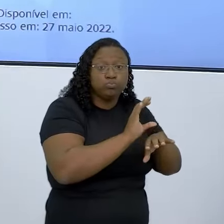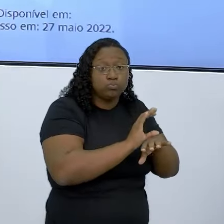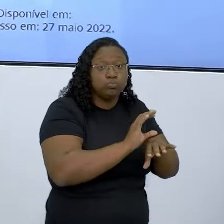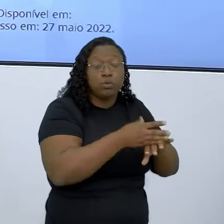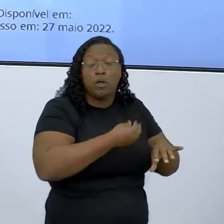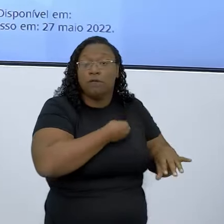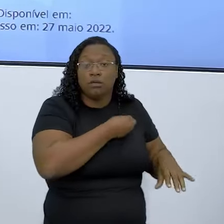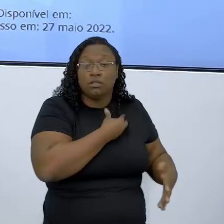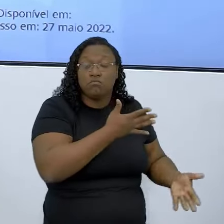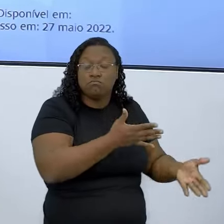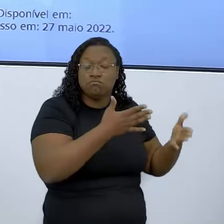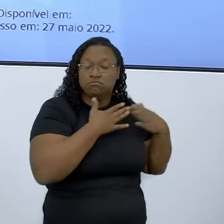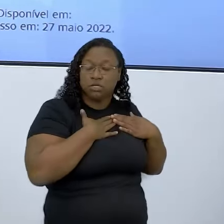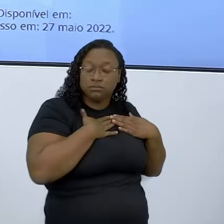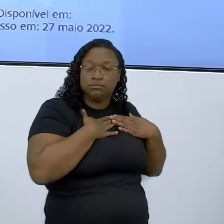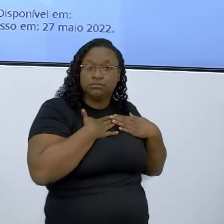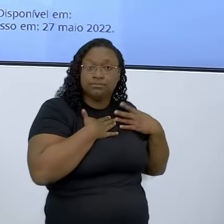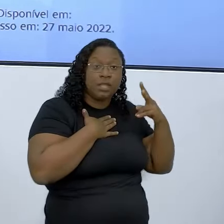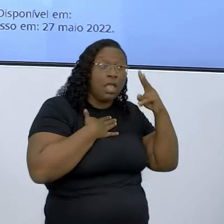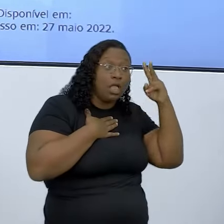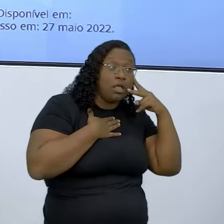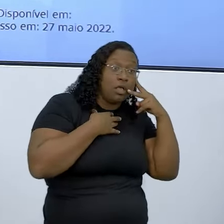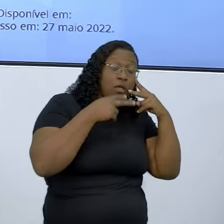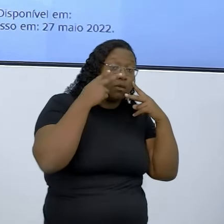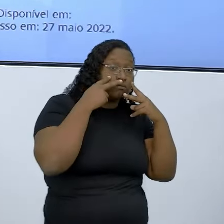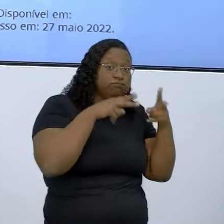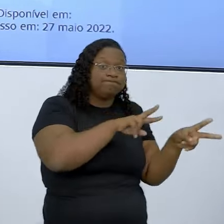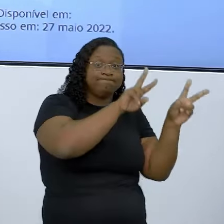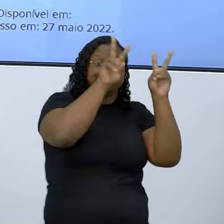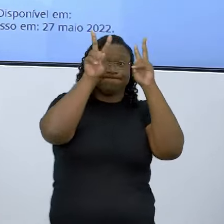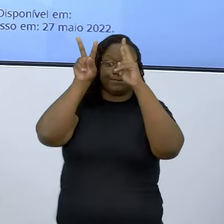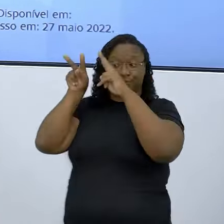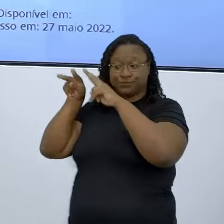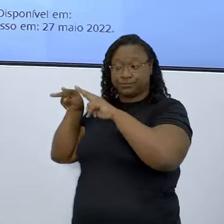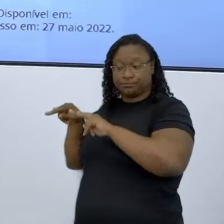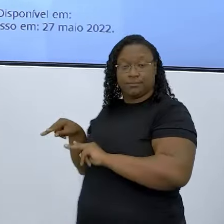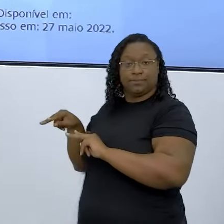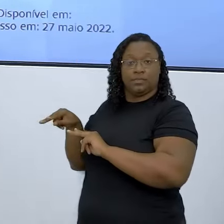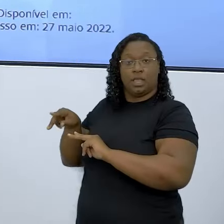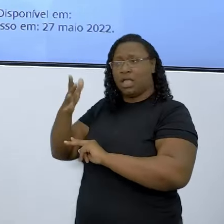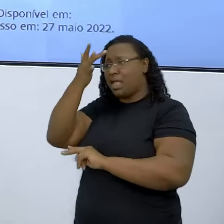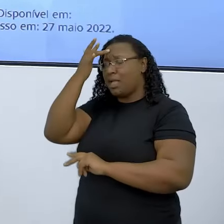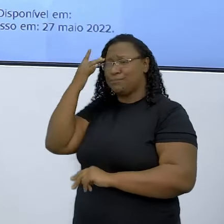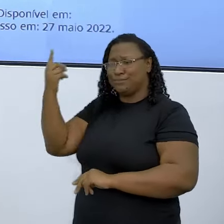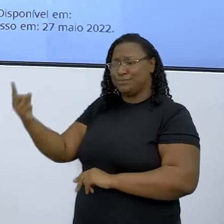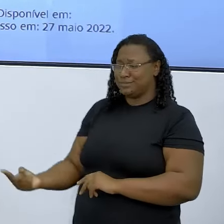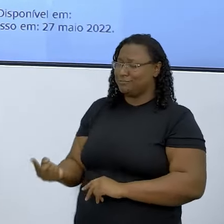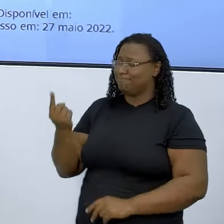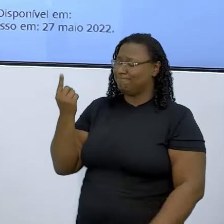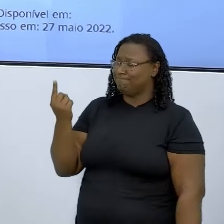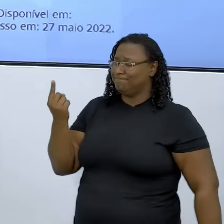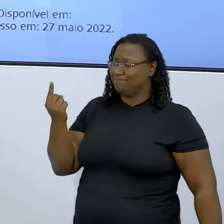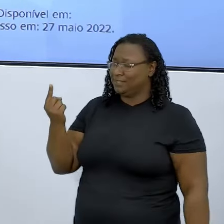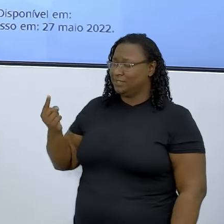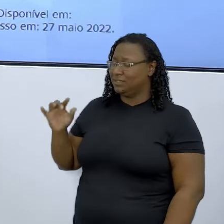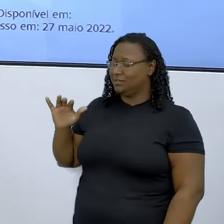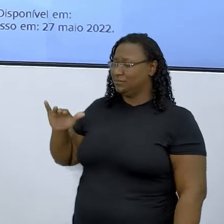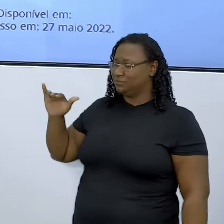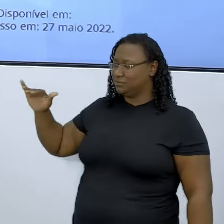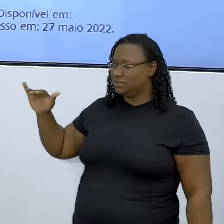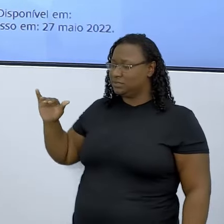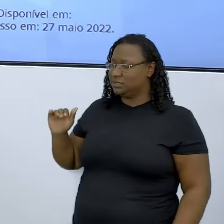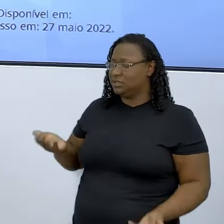vida. E aí você olha para um outro lado, alguém na periferia, que muitas vezes na adolescência ou até na própria infância,